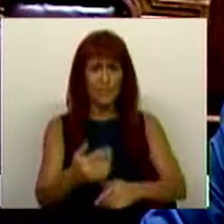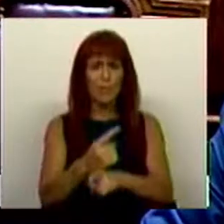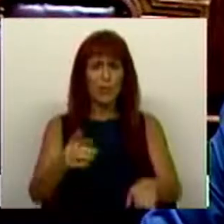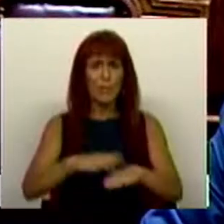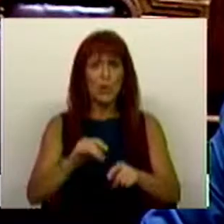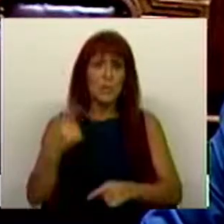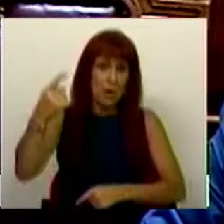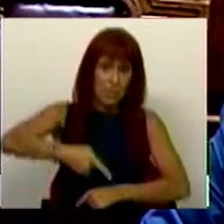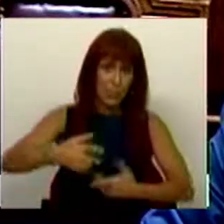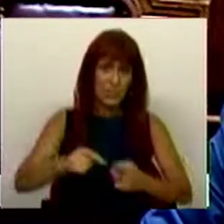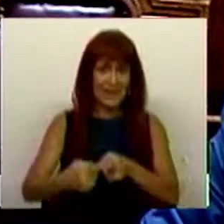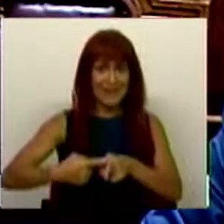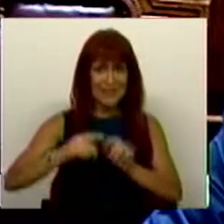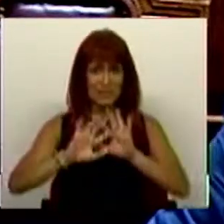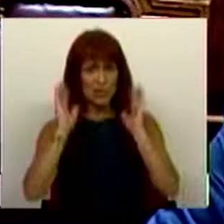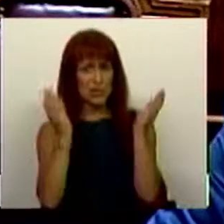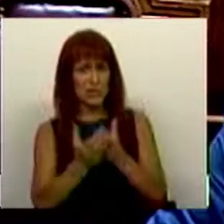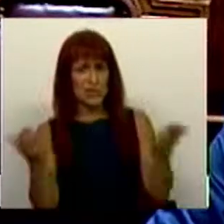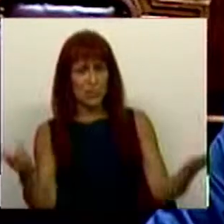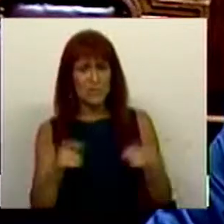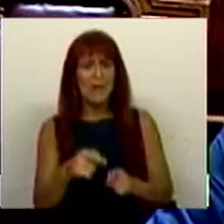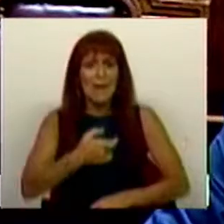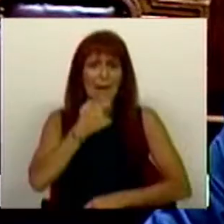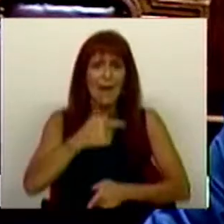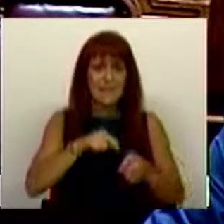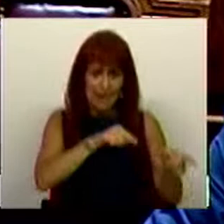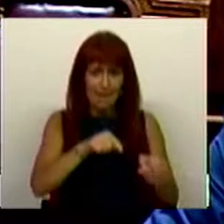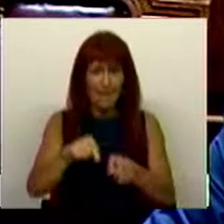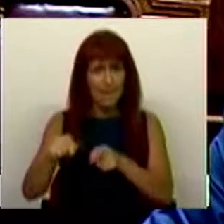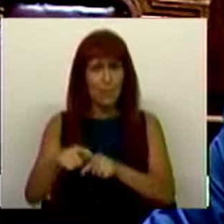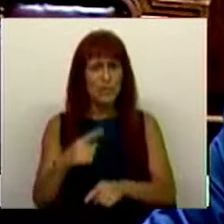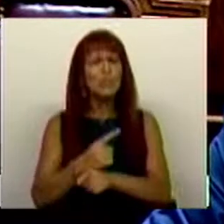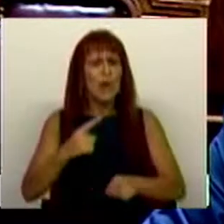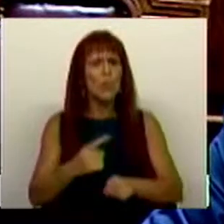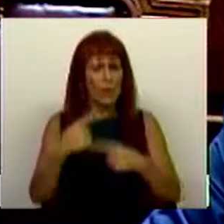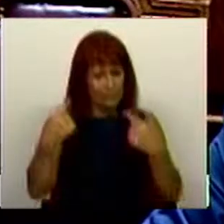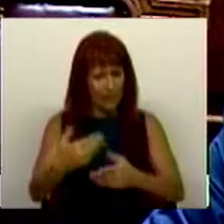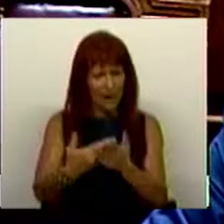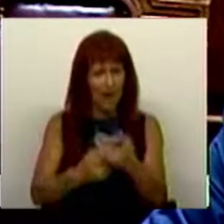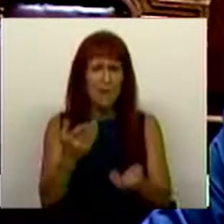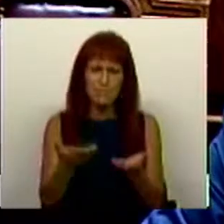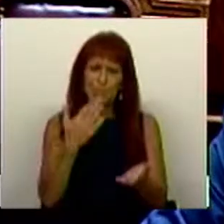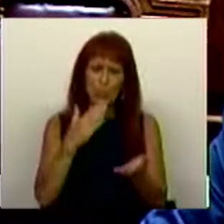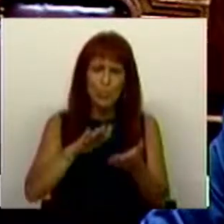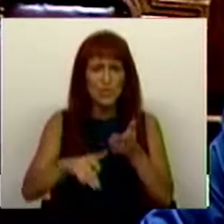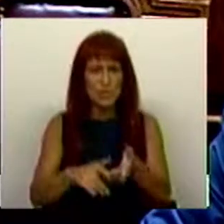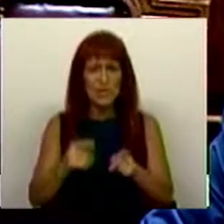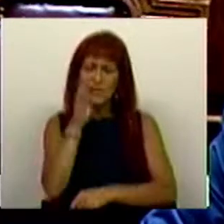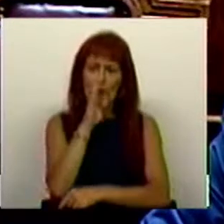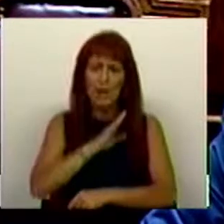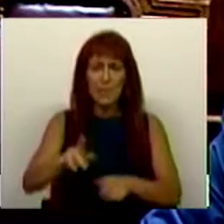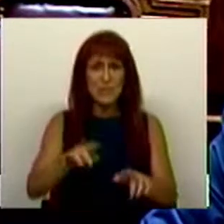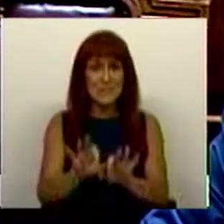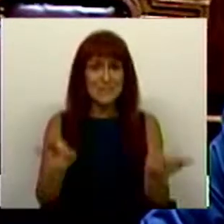razões imperiosas de interesse geral, desde que estas sejam justificadas, proporcionais e